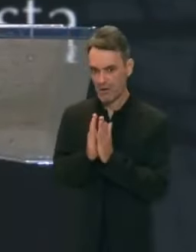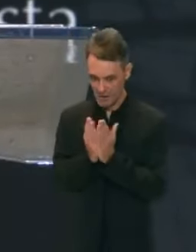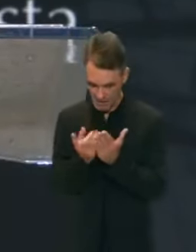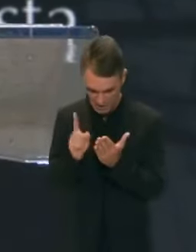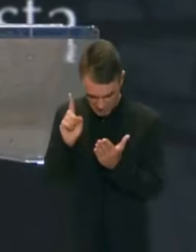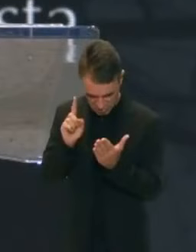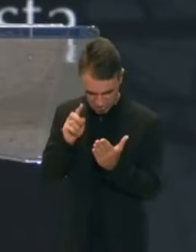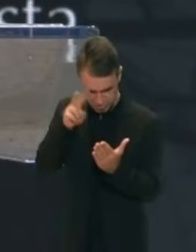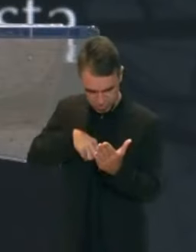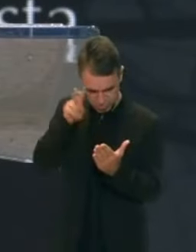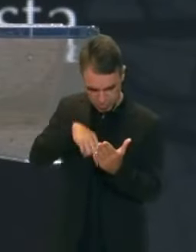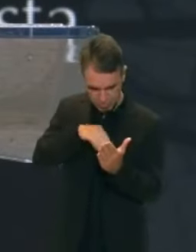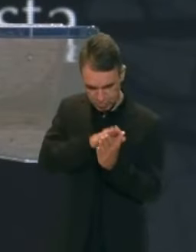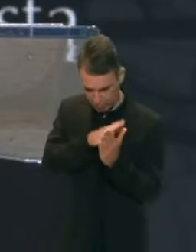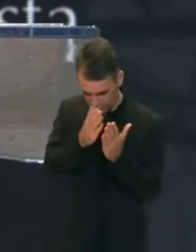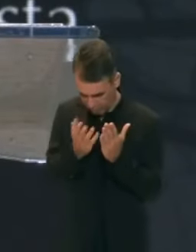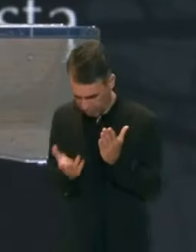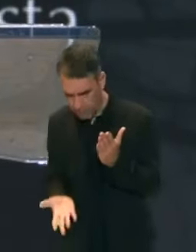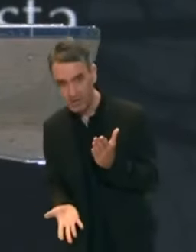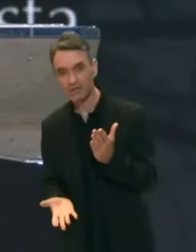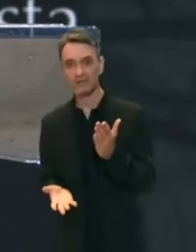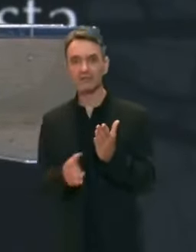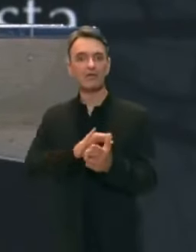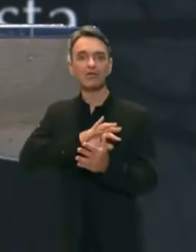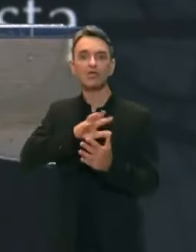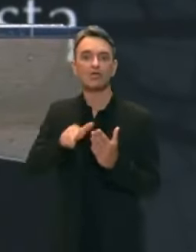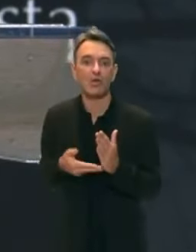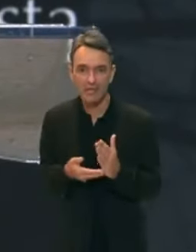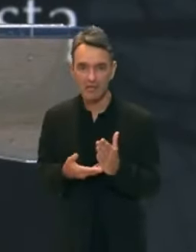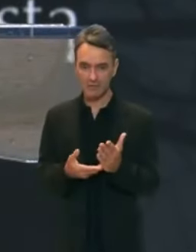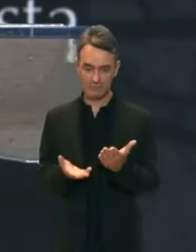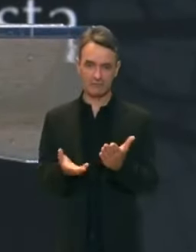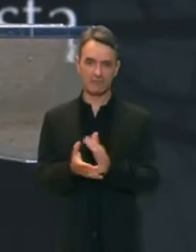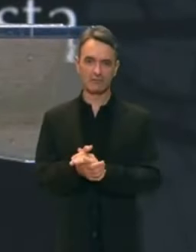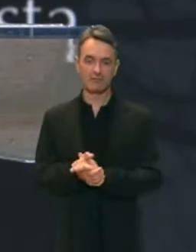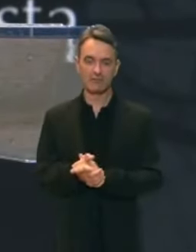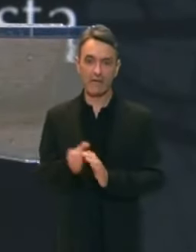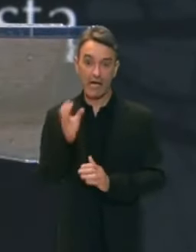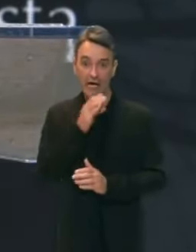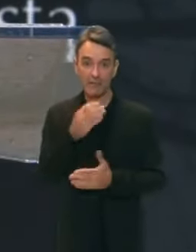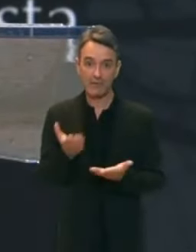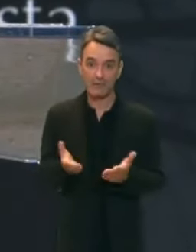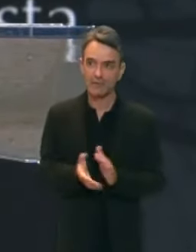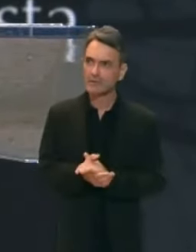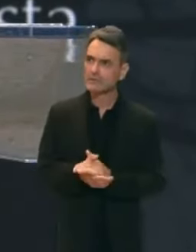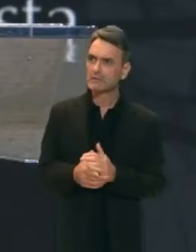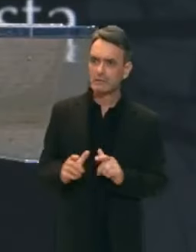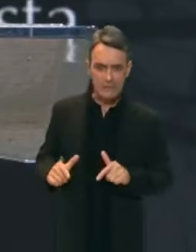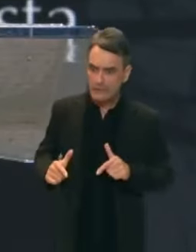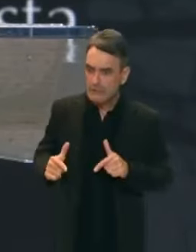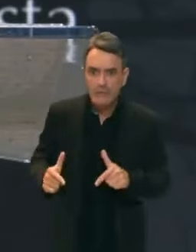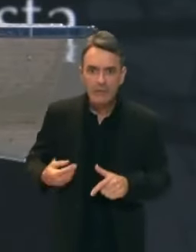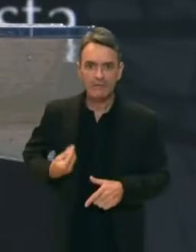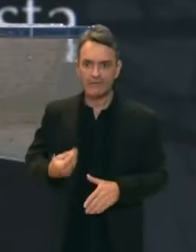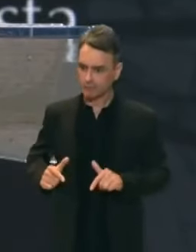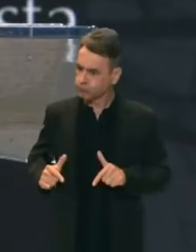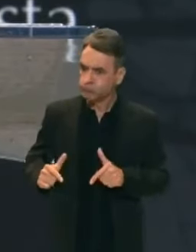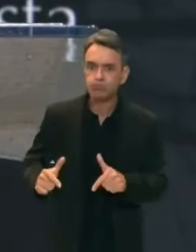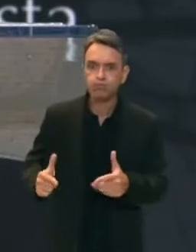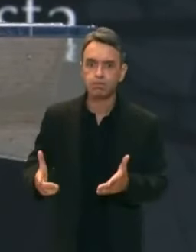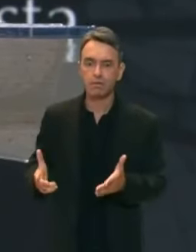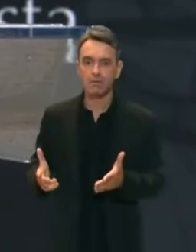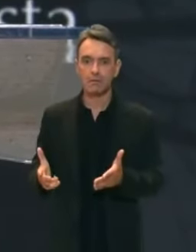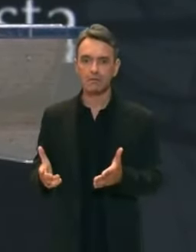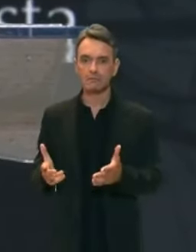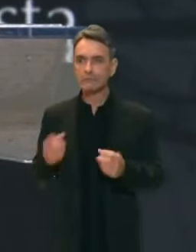Bíblia inteira, só numa sentada. Eu estava vivendo numa intensidade, numa coisa assim, parece que uma chave virou e eu fiquei